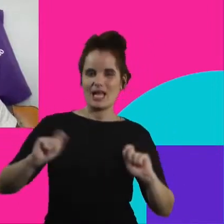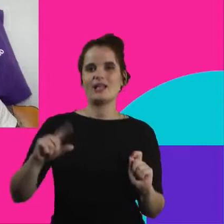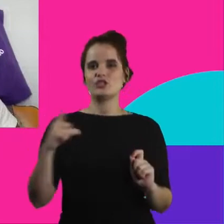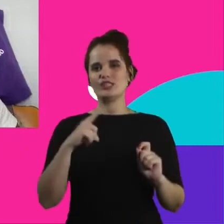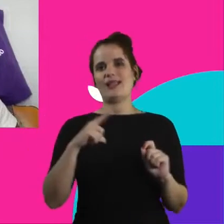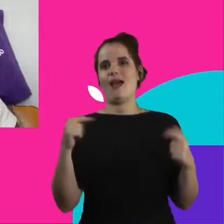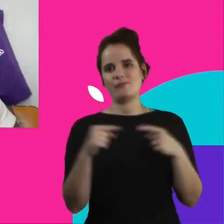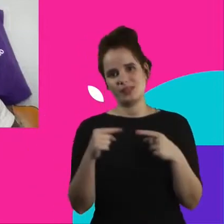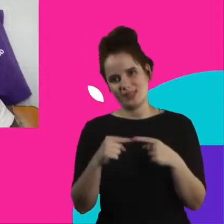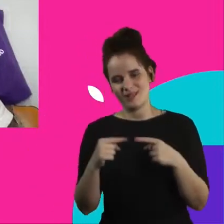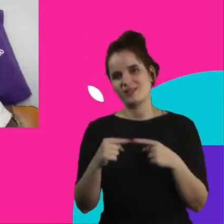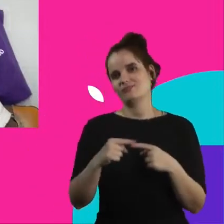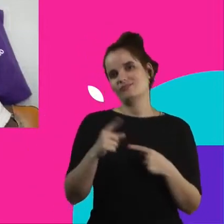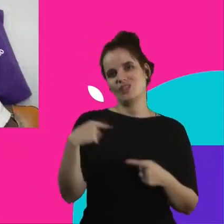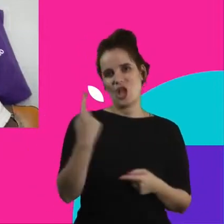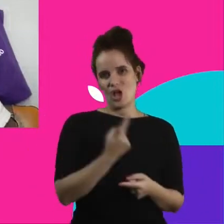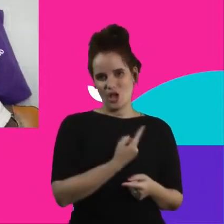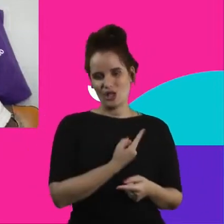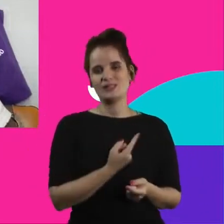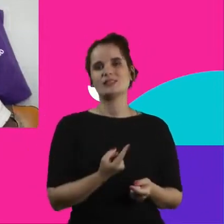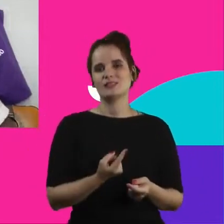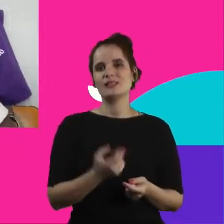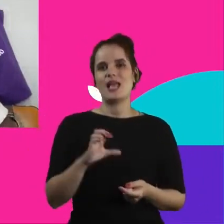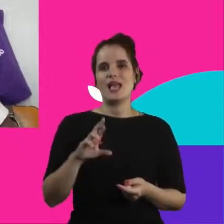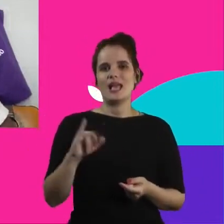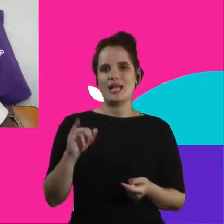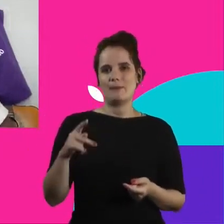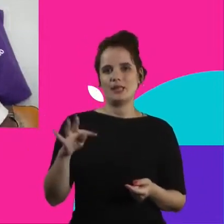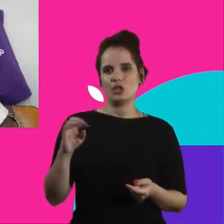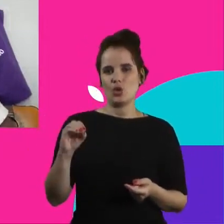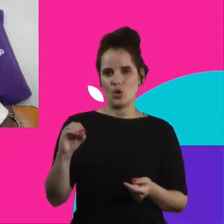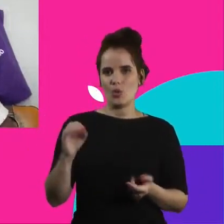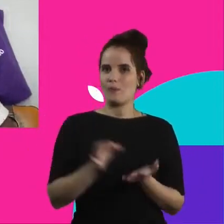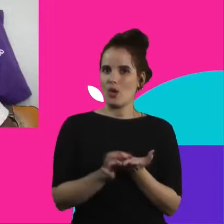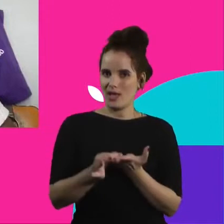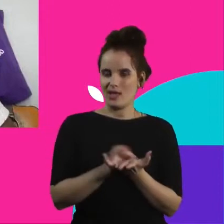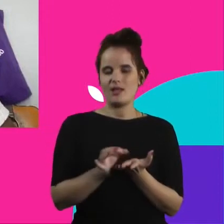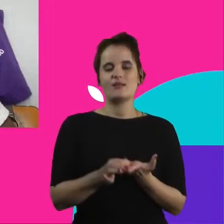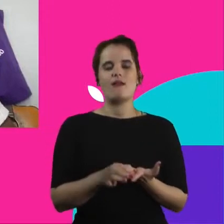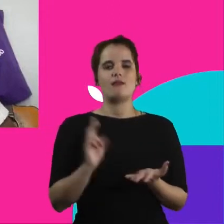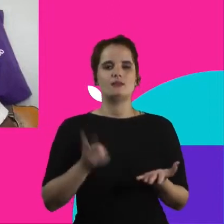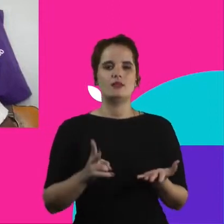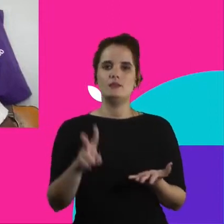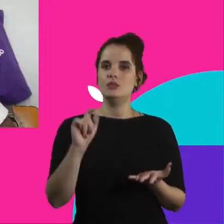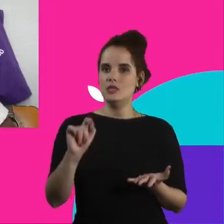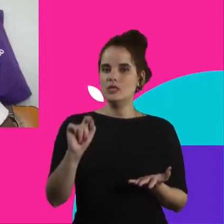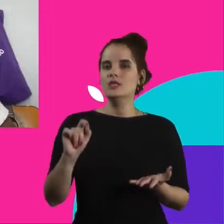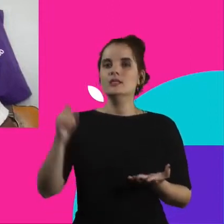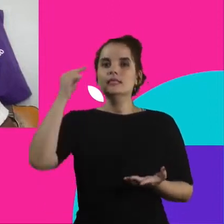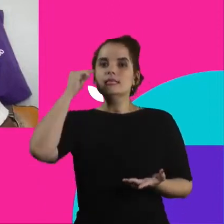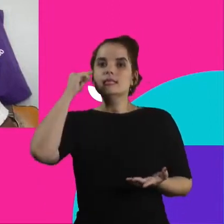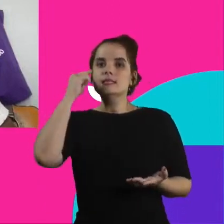mais sentido, né? E as criptomoedas vão muito naquela ideia de vamos criar